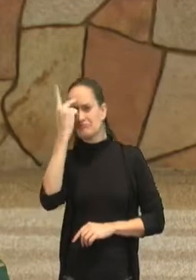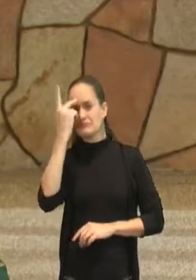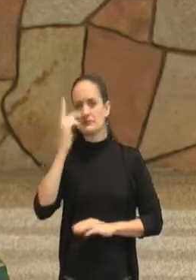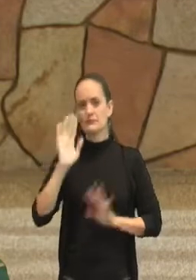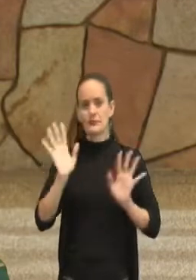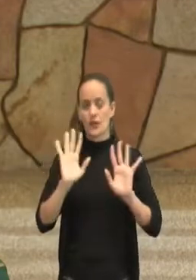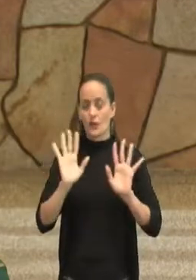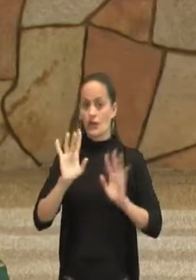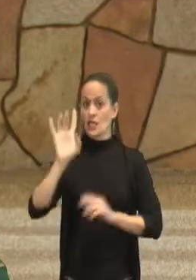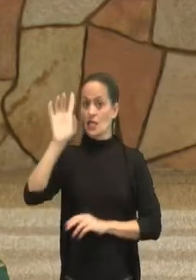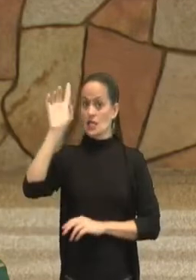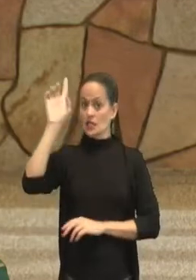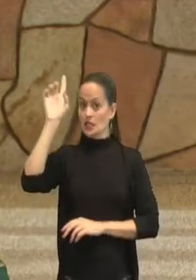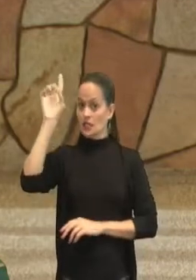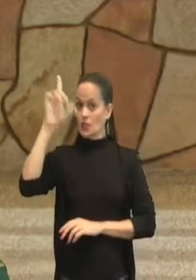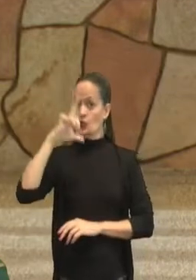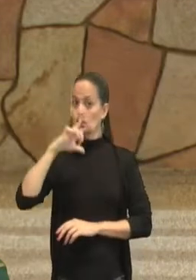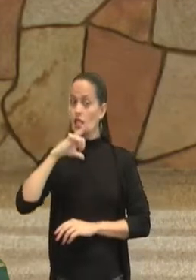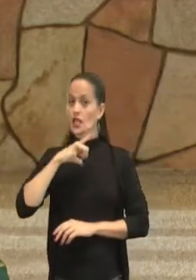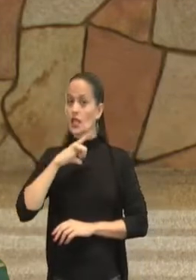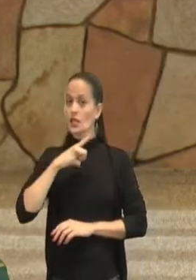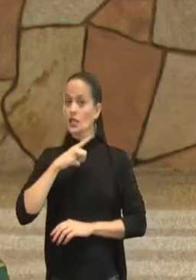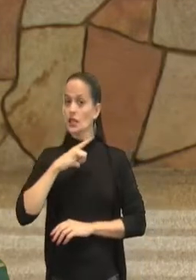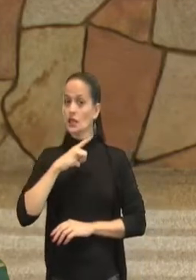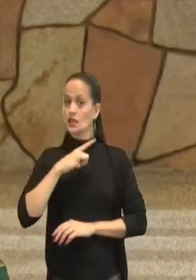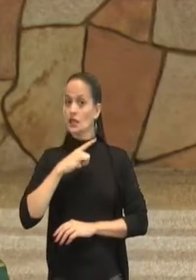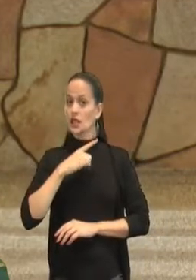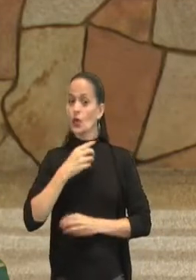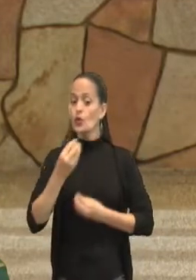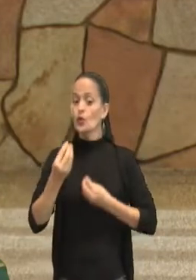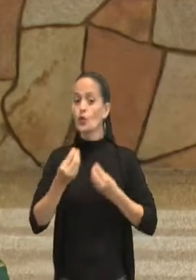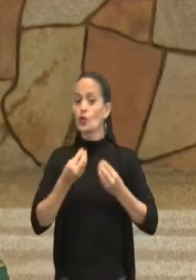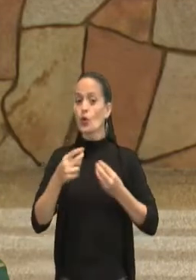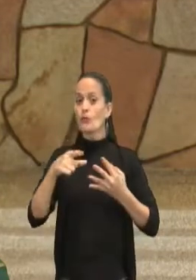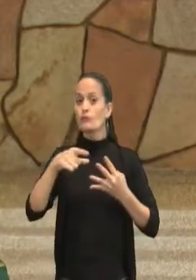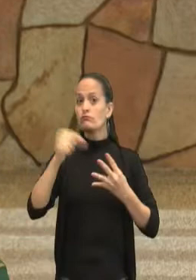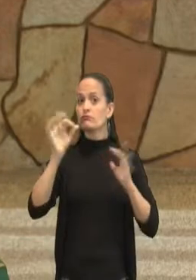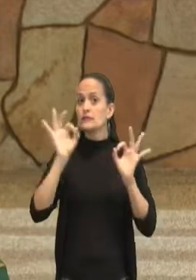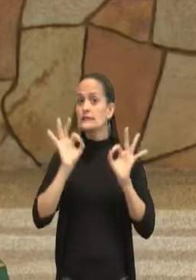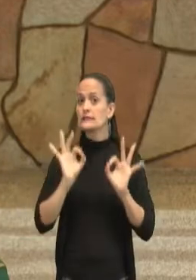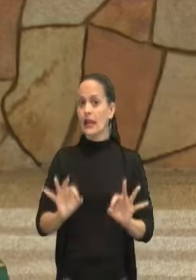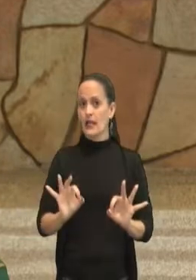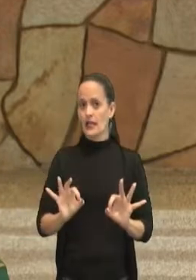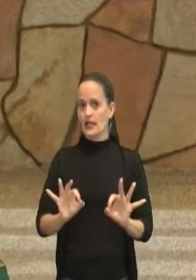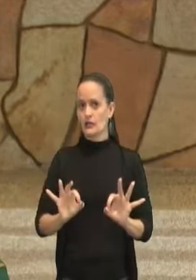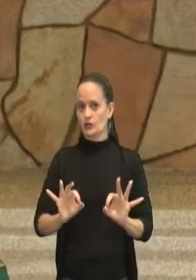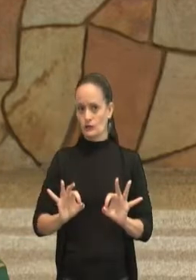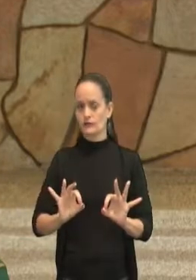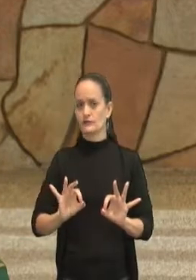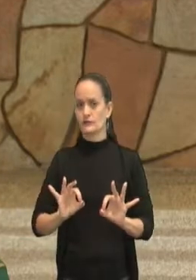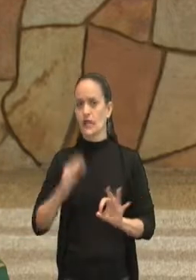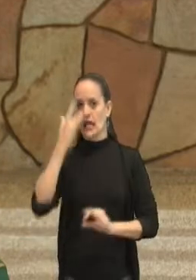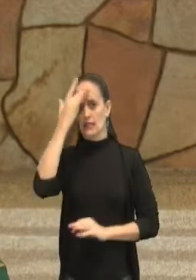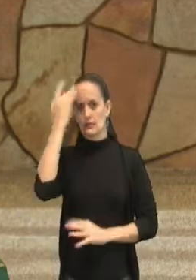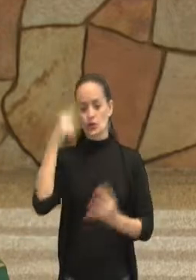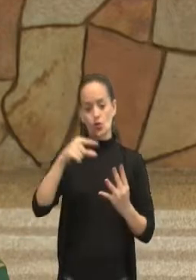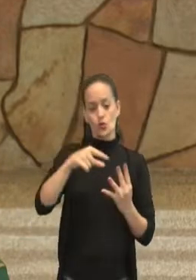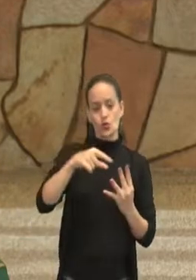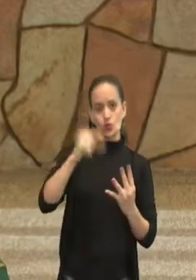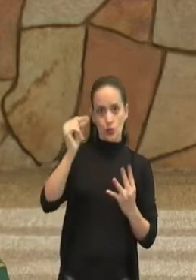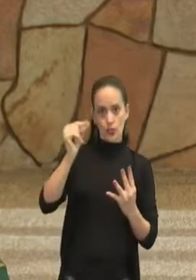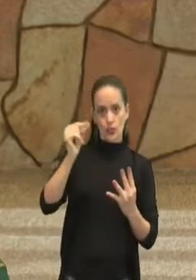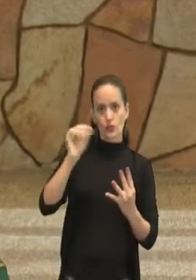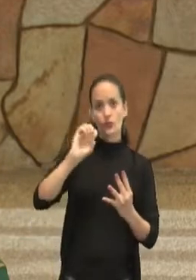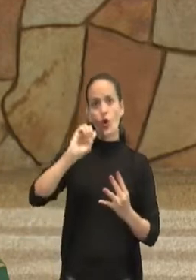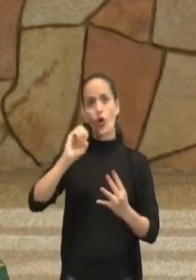o critério, tanto para os chamados, como também para os escolhidos, para os